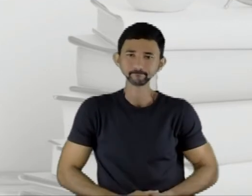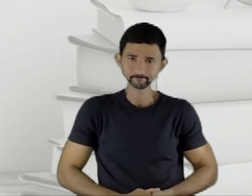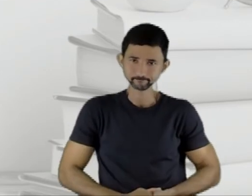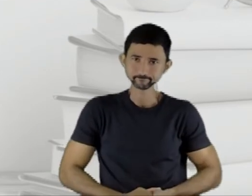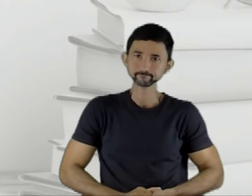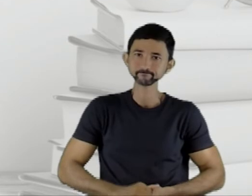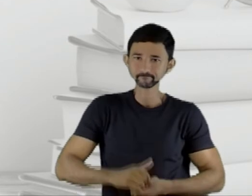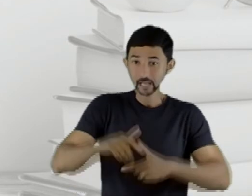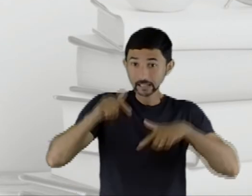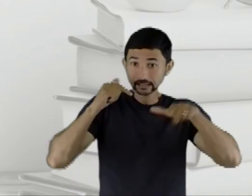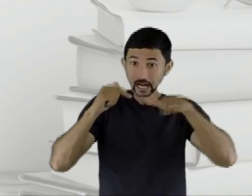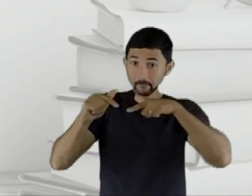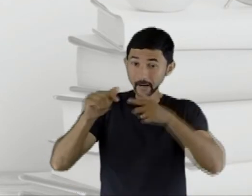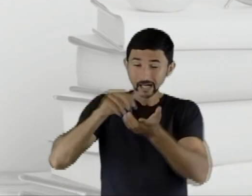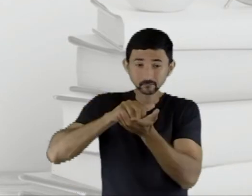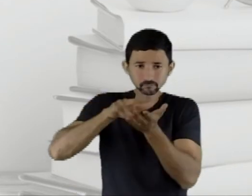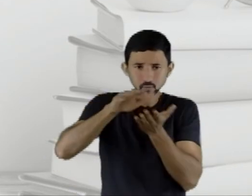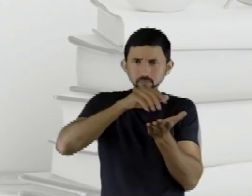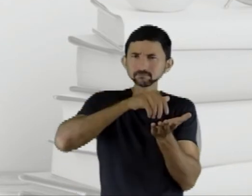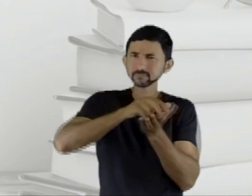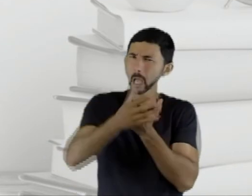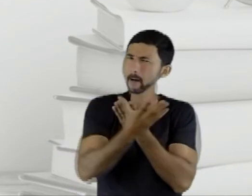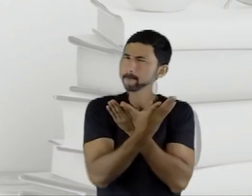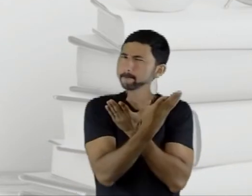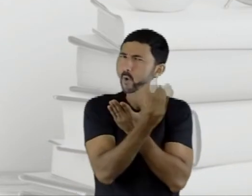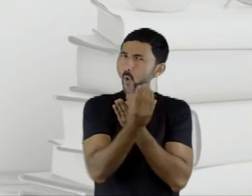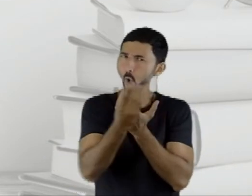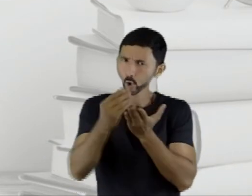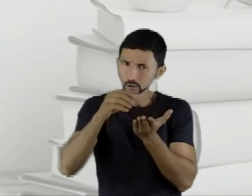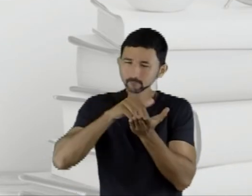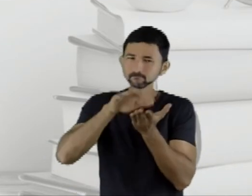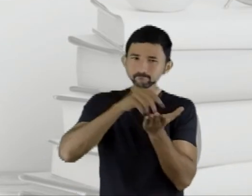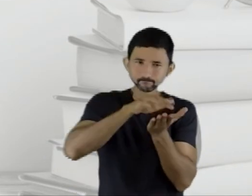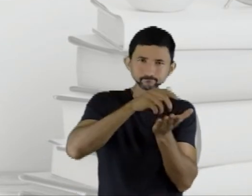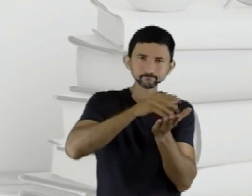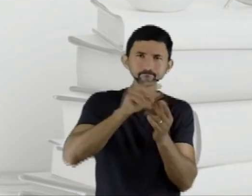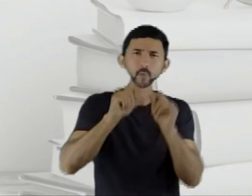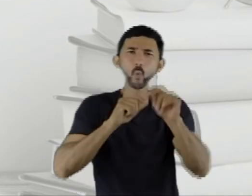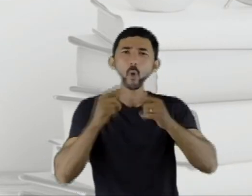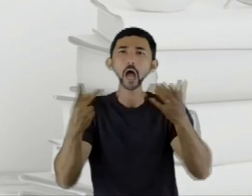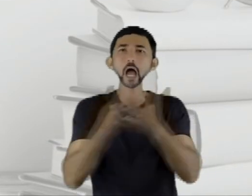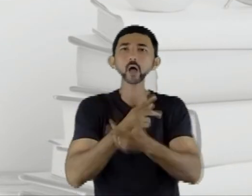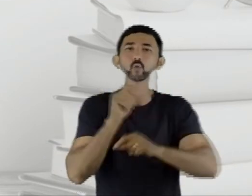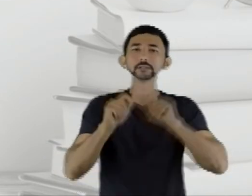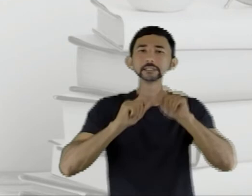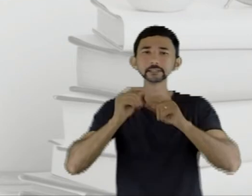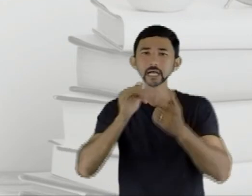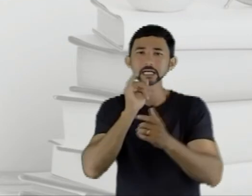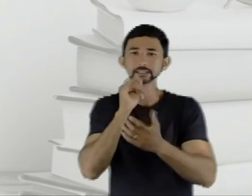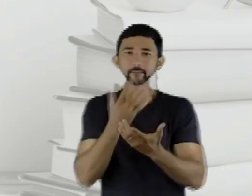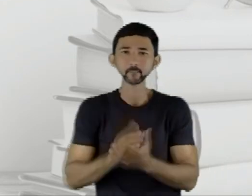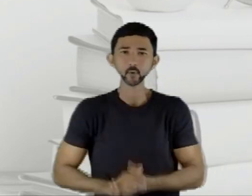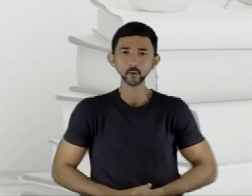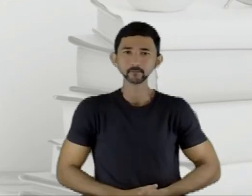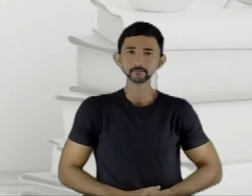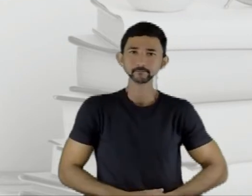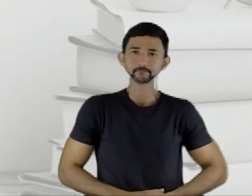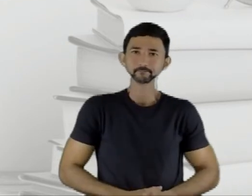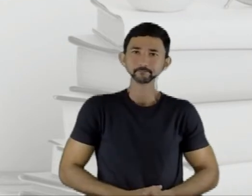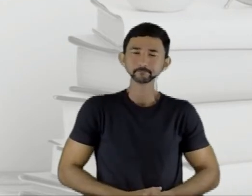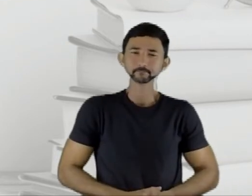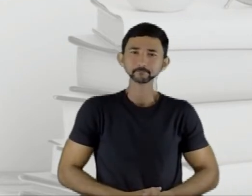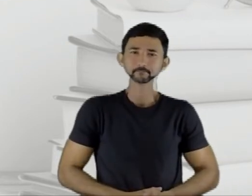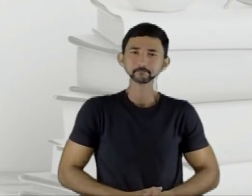eles demitiram, gente. Demitiram bastante, tá? O que foi que aconteceu quando